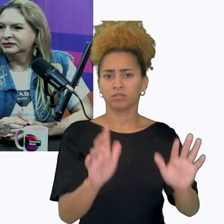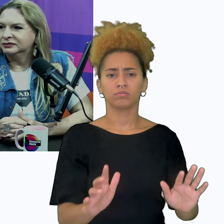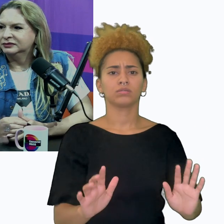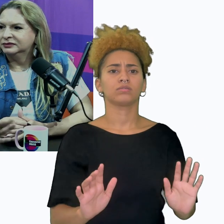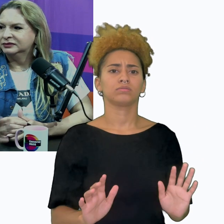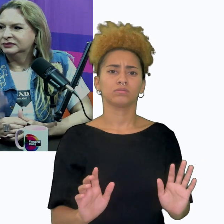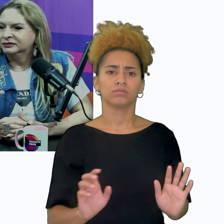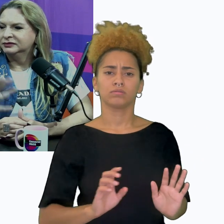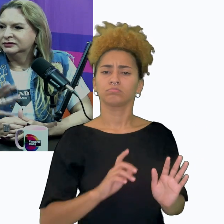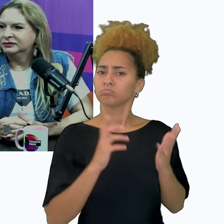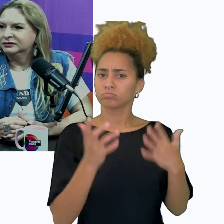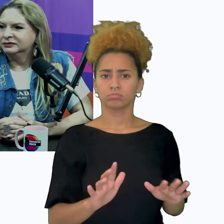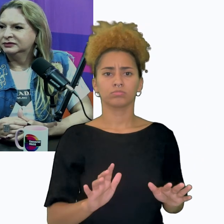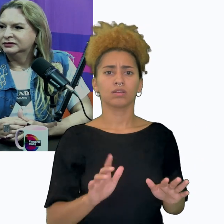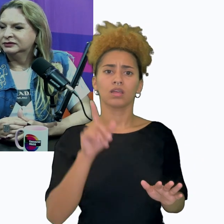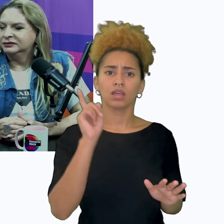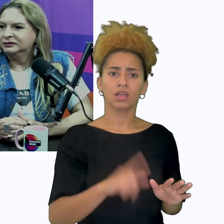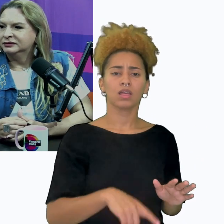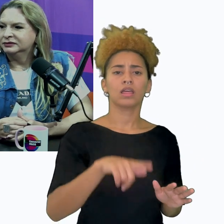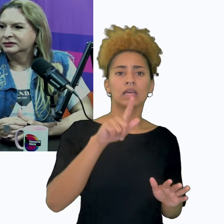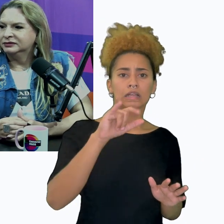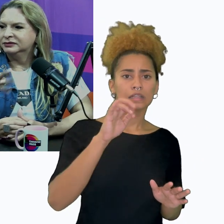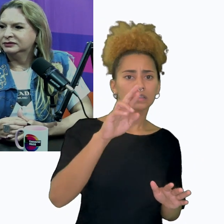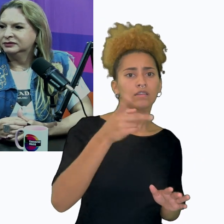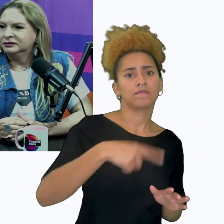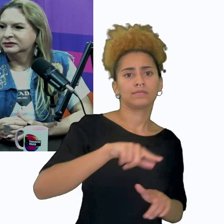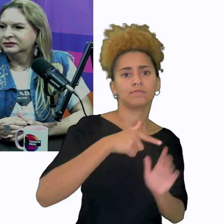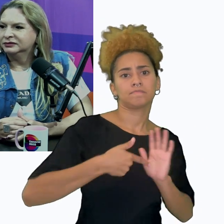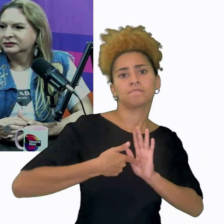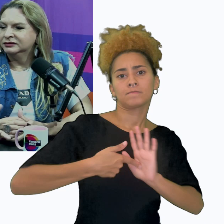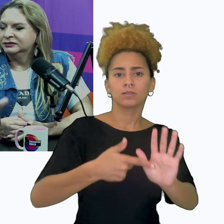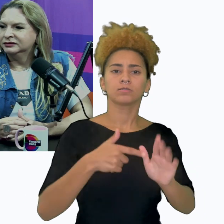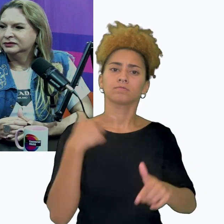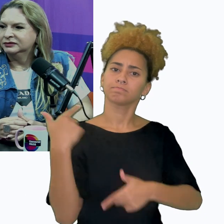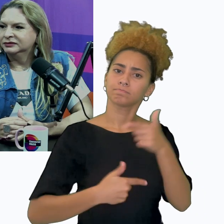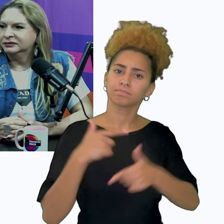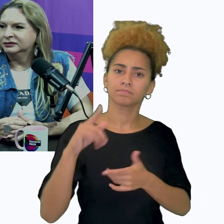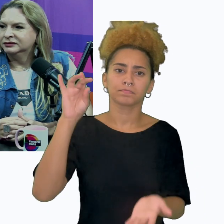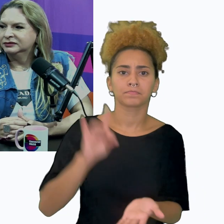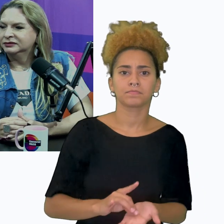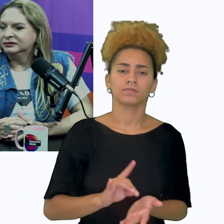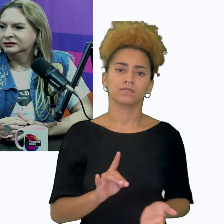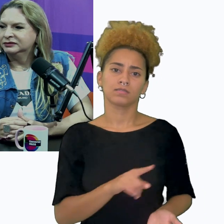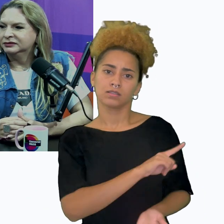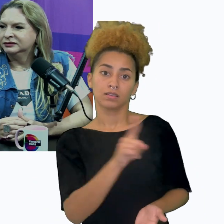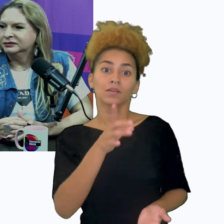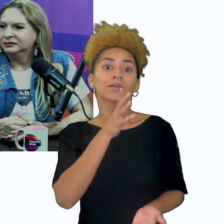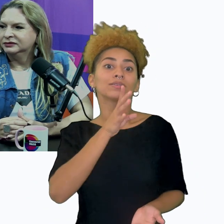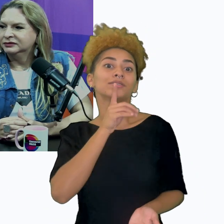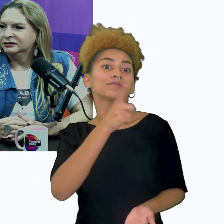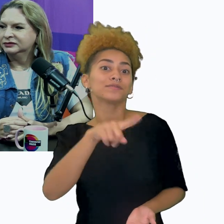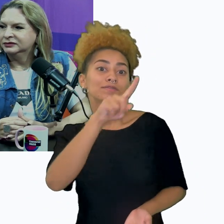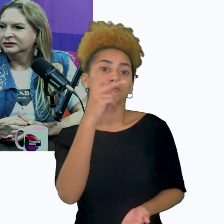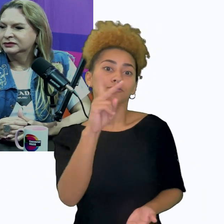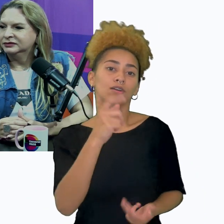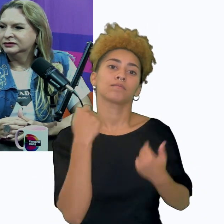com ninguém, o Glitter vai ser um transpor de obra de vocês, que vocês vão mostrar. Tá entendendo? Para as pessoas